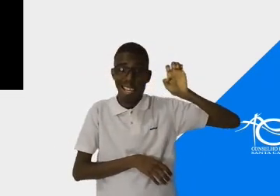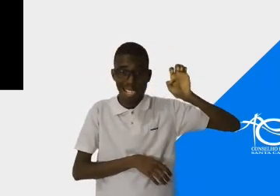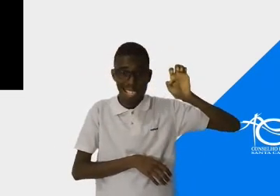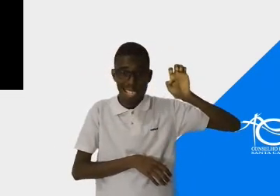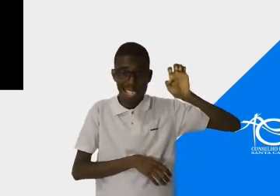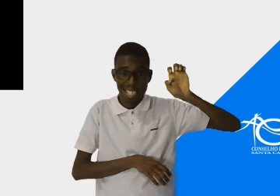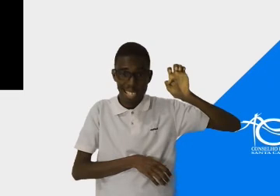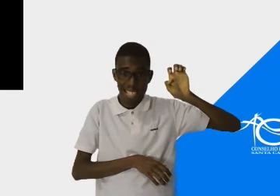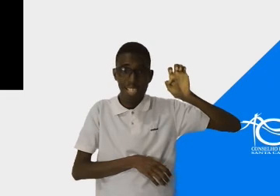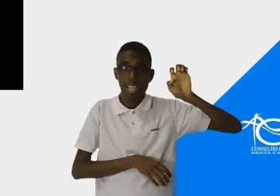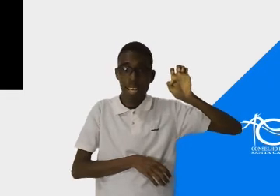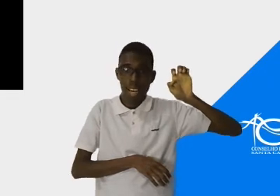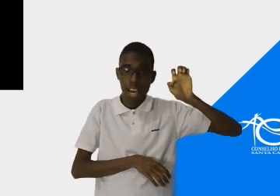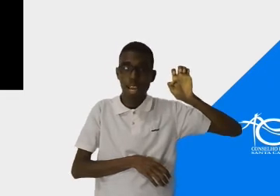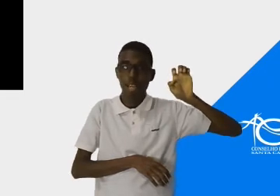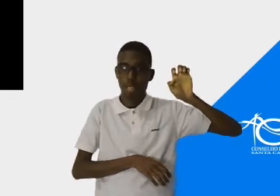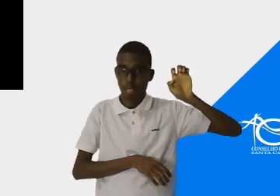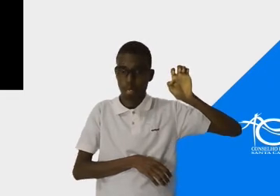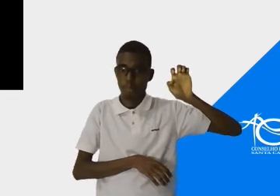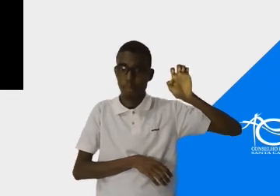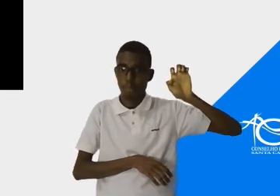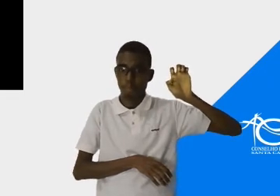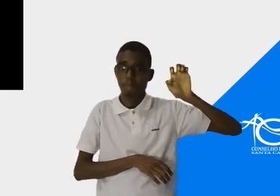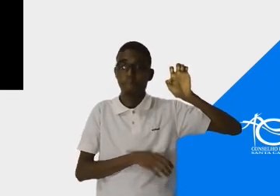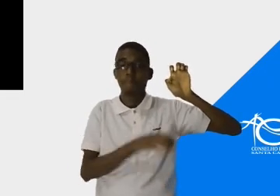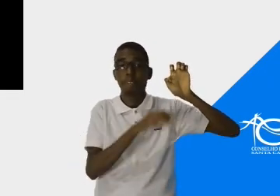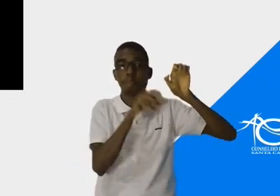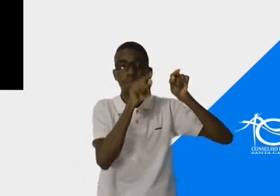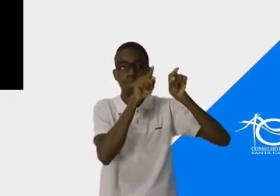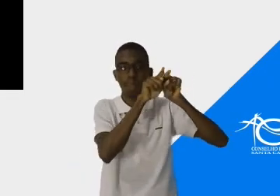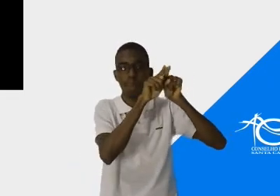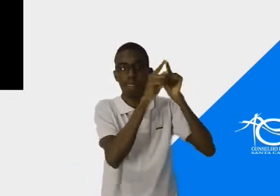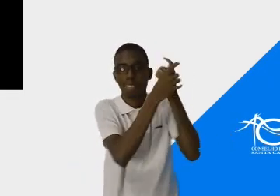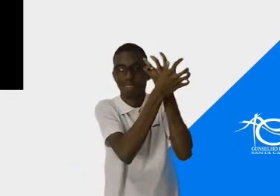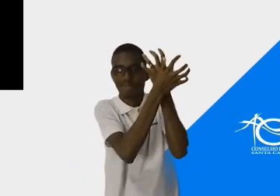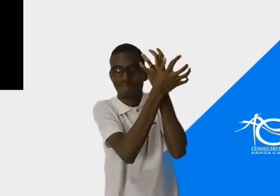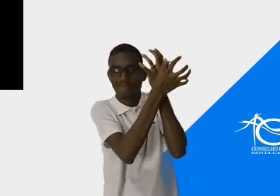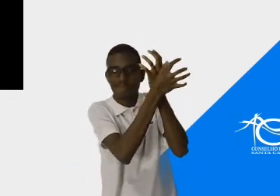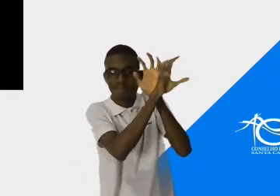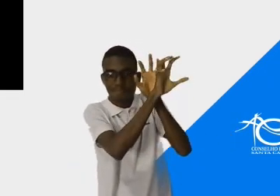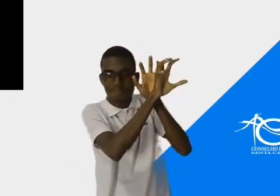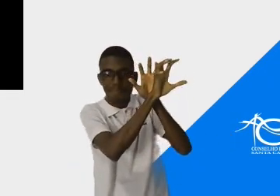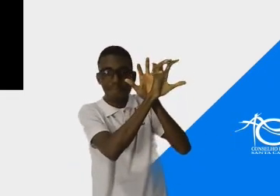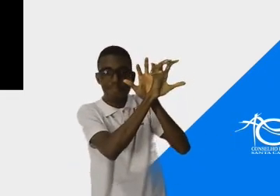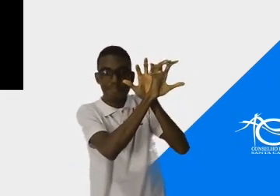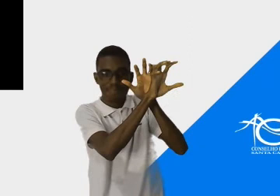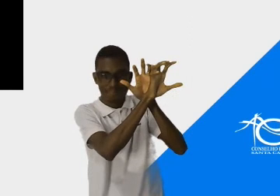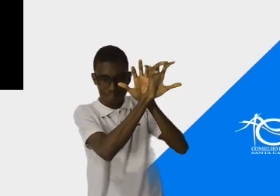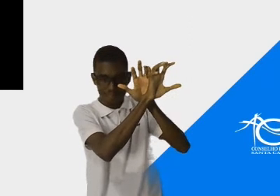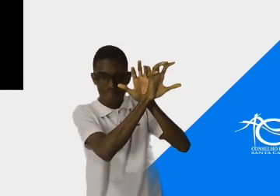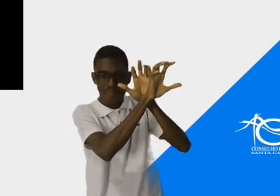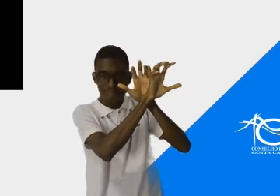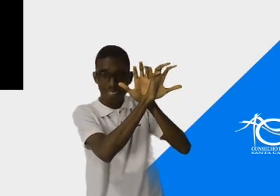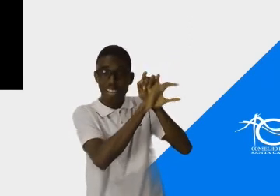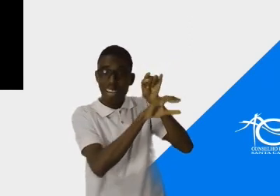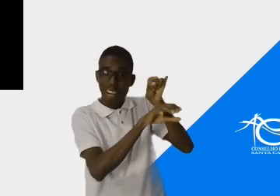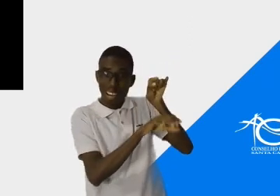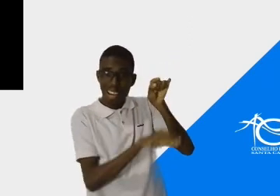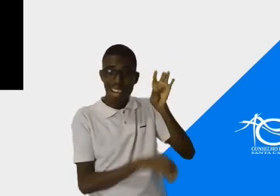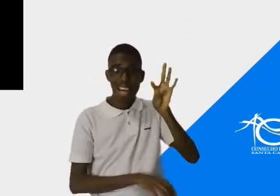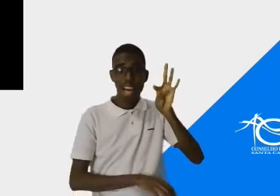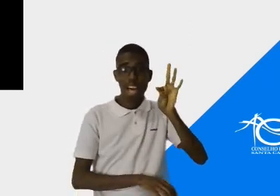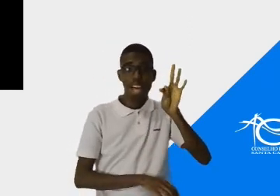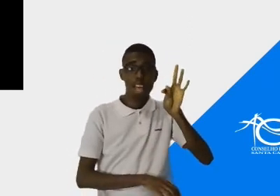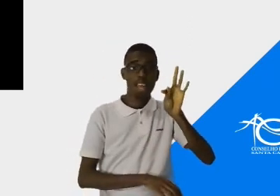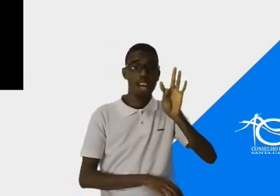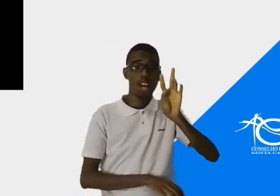porção cranial. Então, é o laudo da ressonância. Então, ele é um tumor agressivo, né? Quando